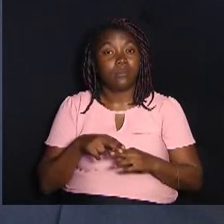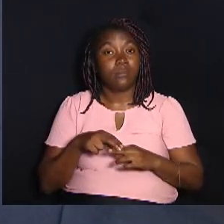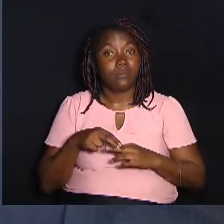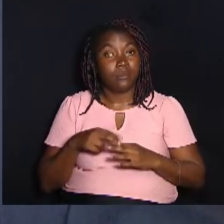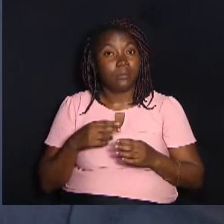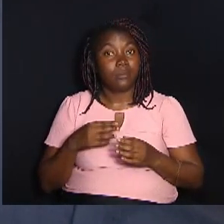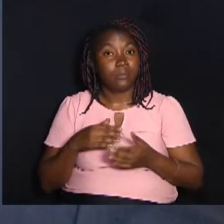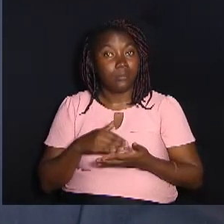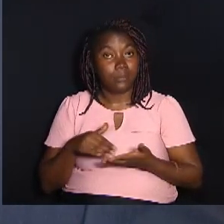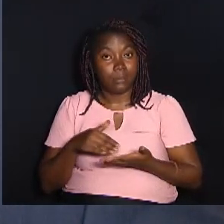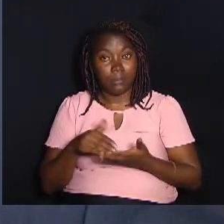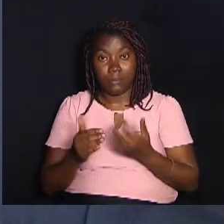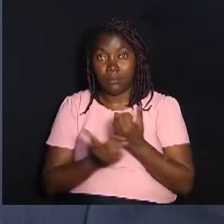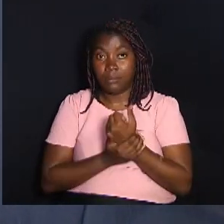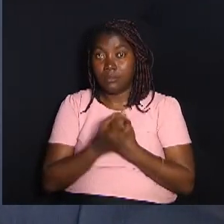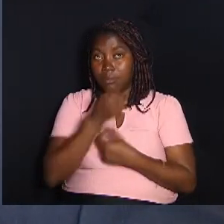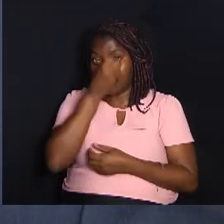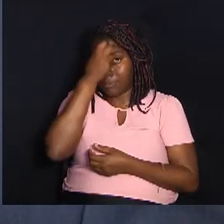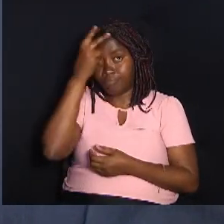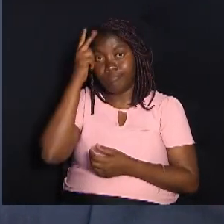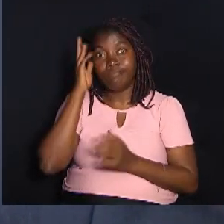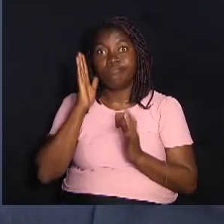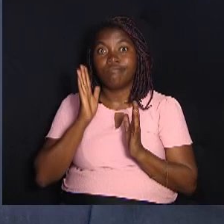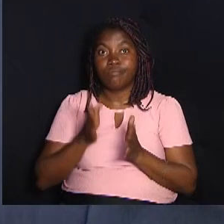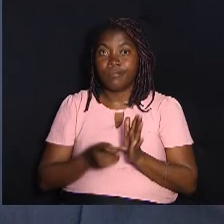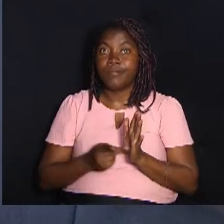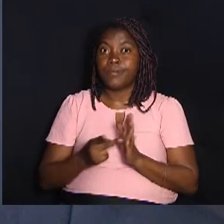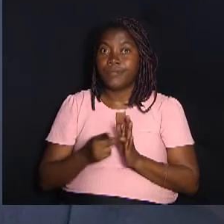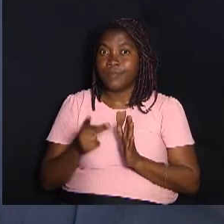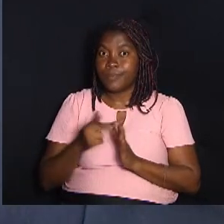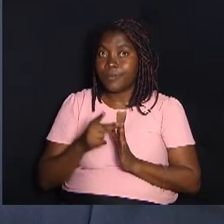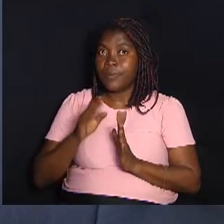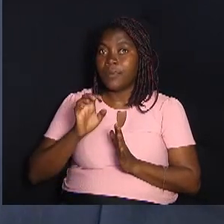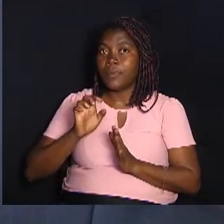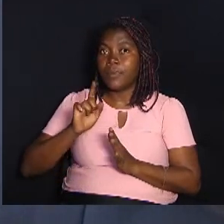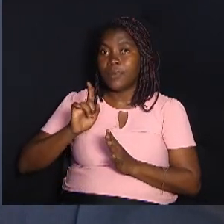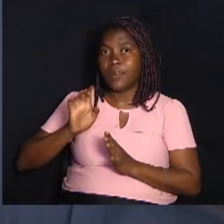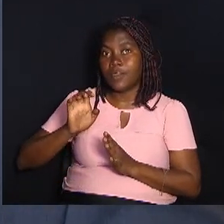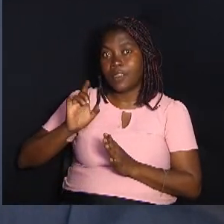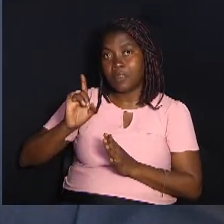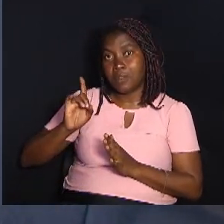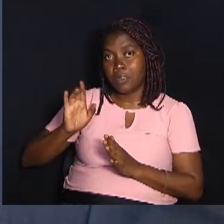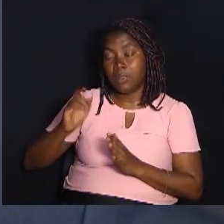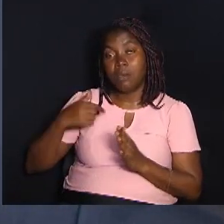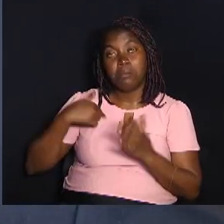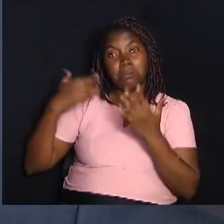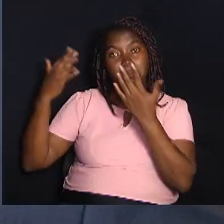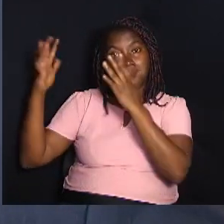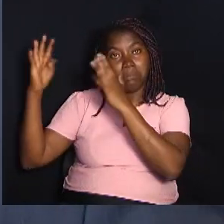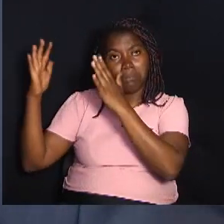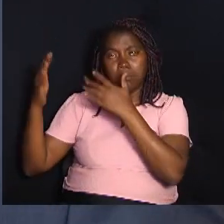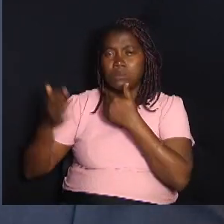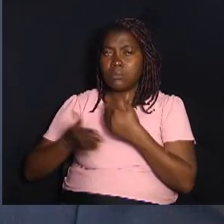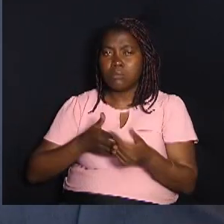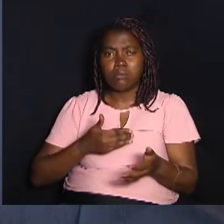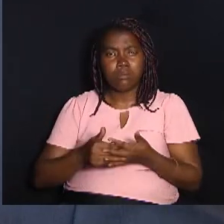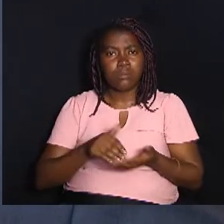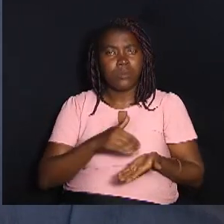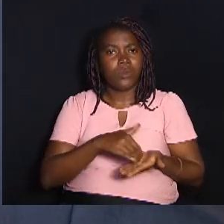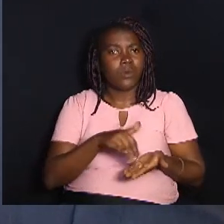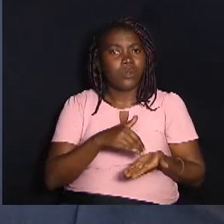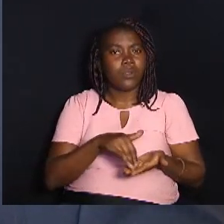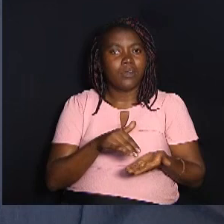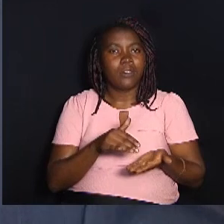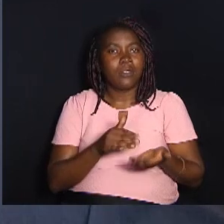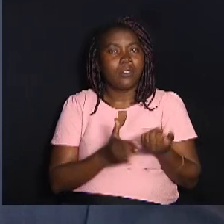importante porque o a secretaria de segurança do município já tinha um projeto que é o Projeto Ed que eu parabenizo tanto Secretário